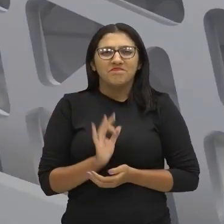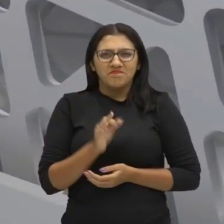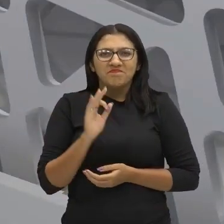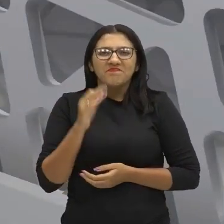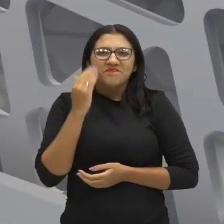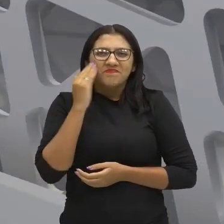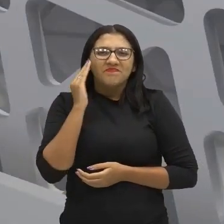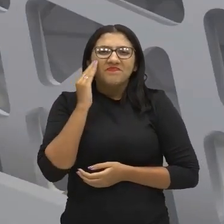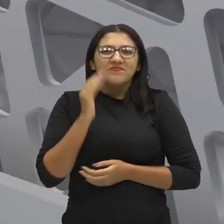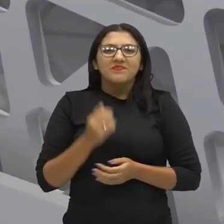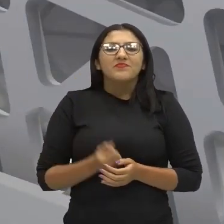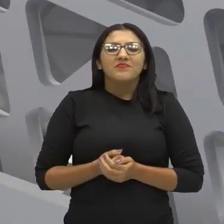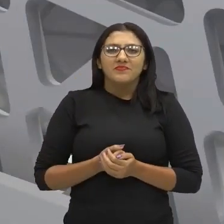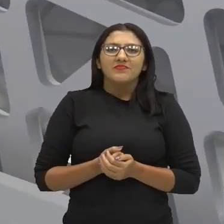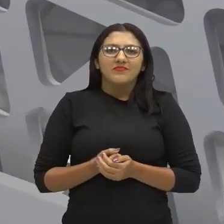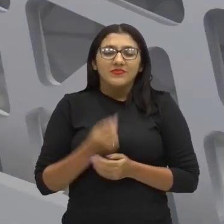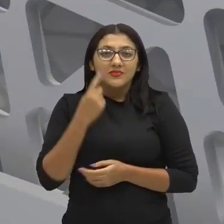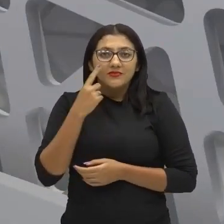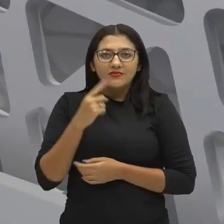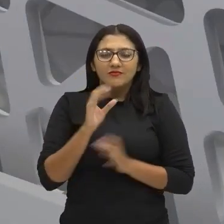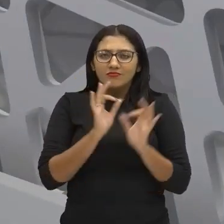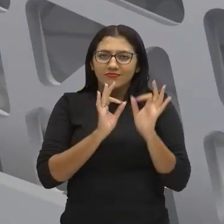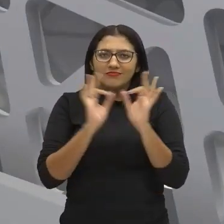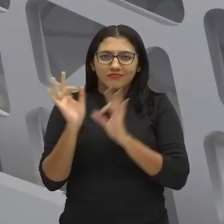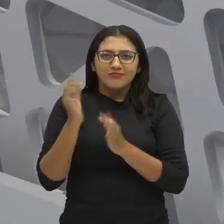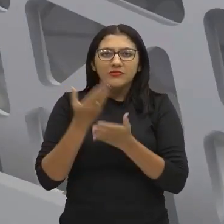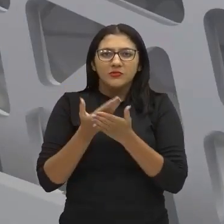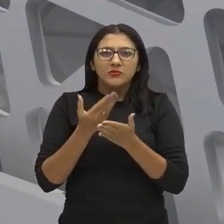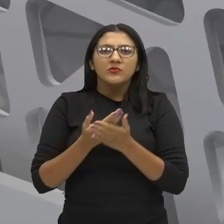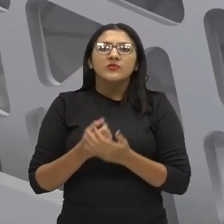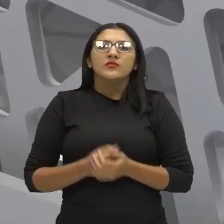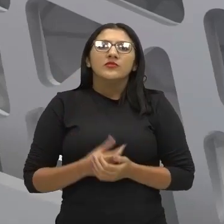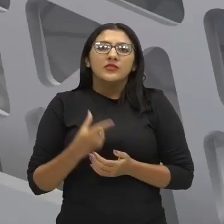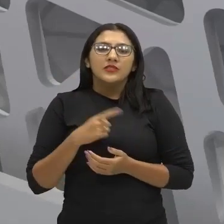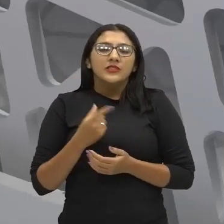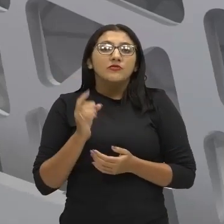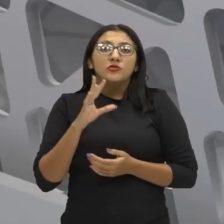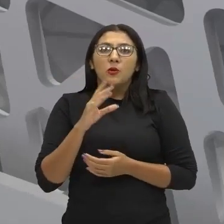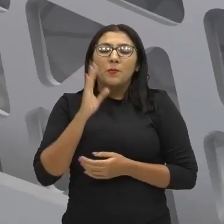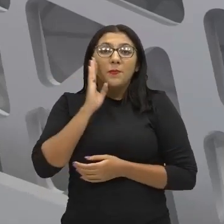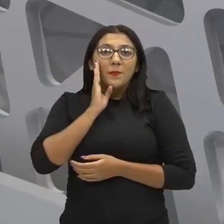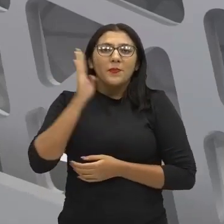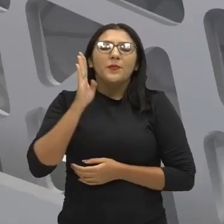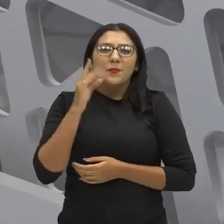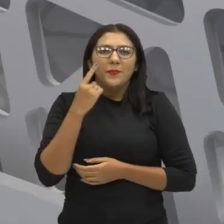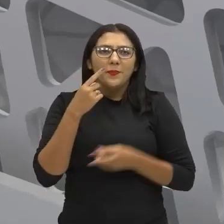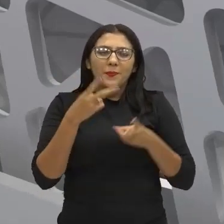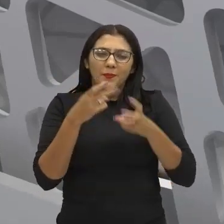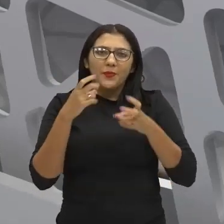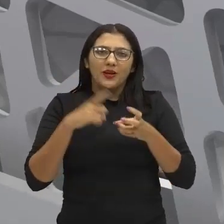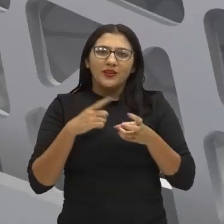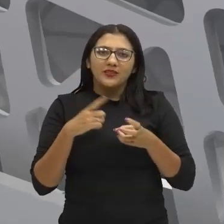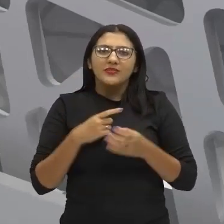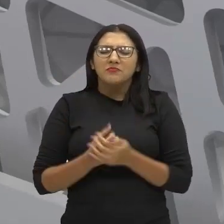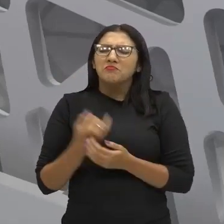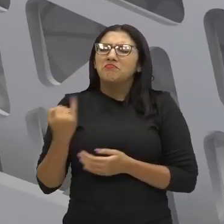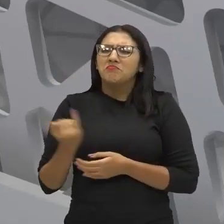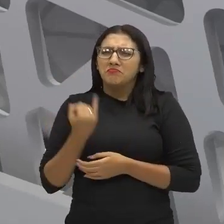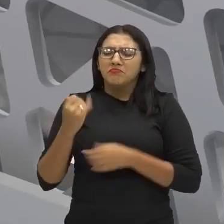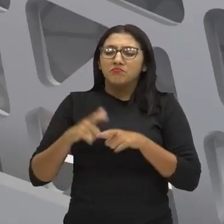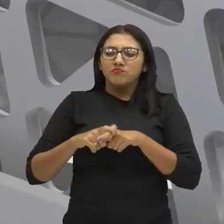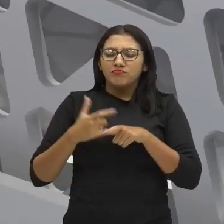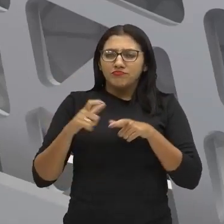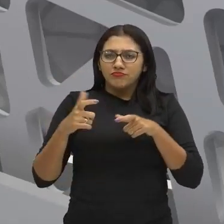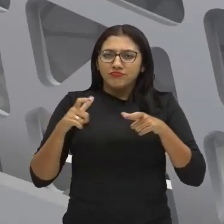Exatamente, Após assistir esse VT, foi exatamente ressaltado que houve uma grande